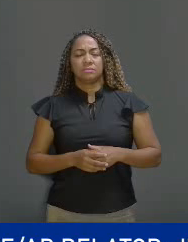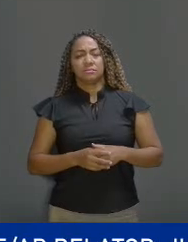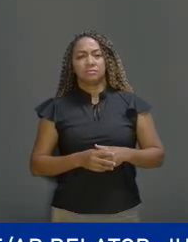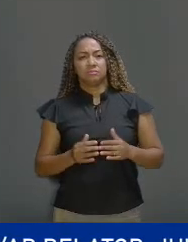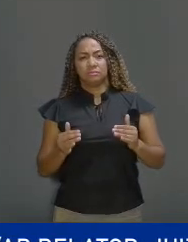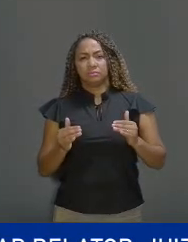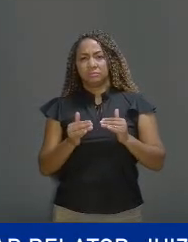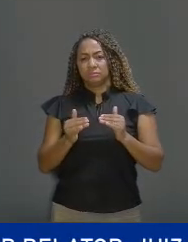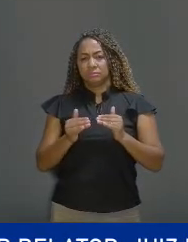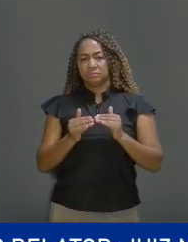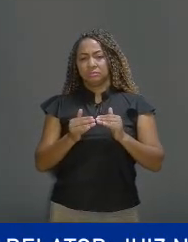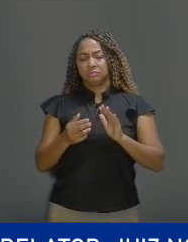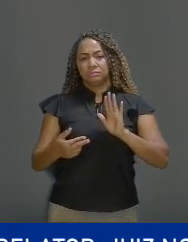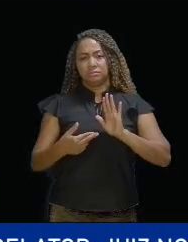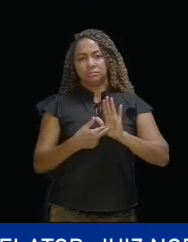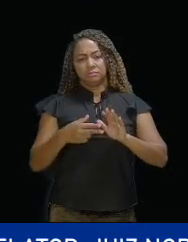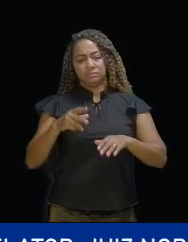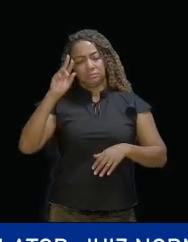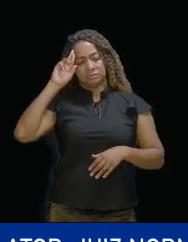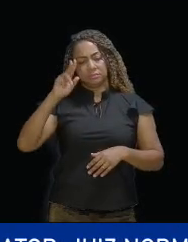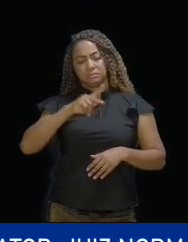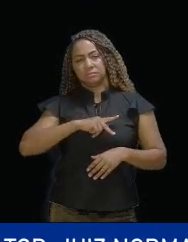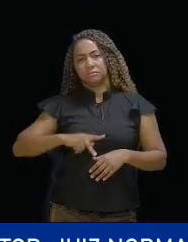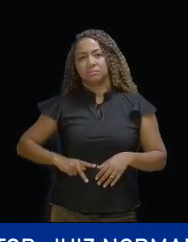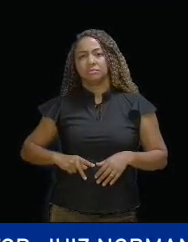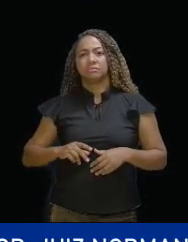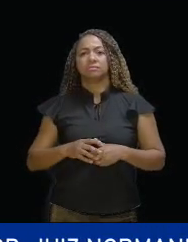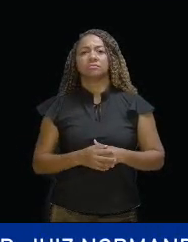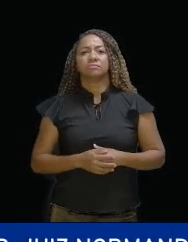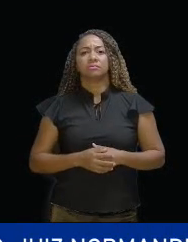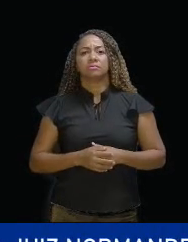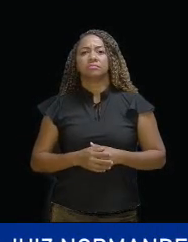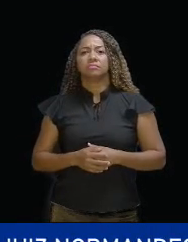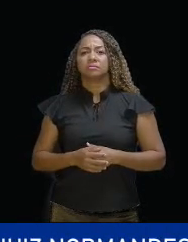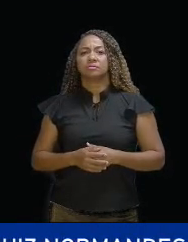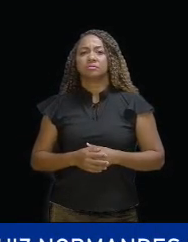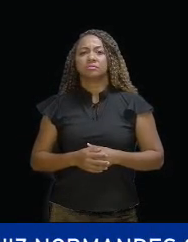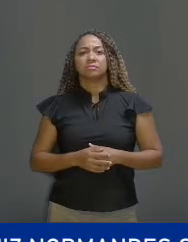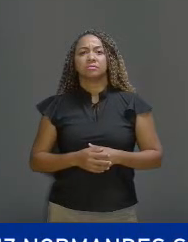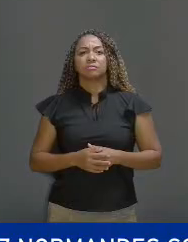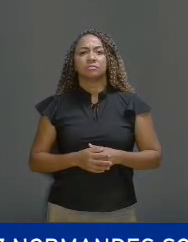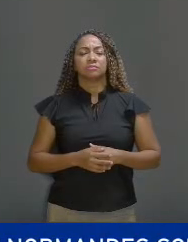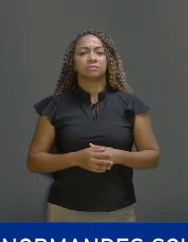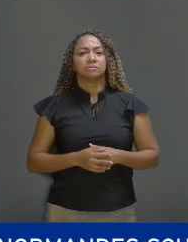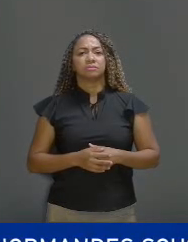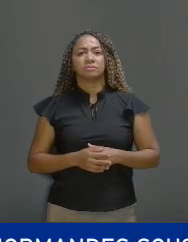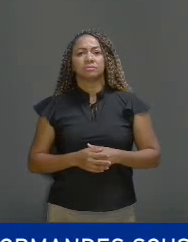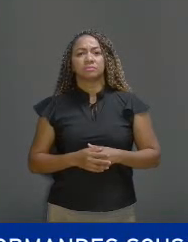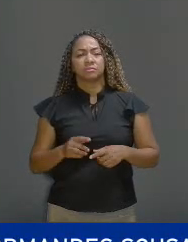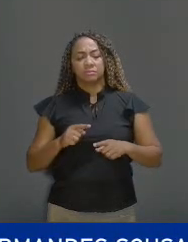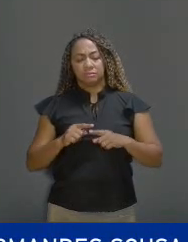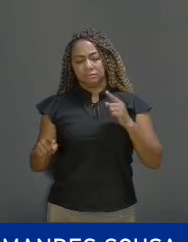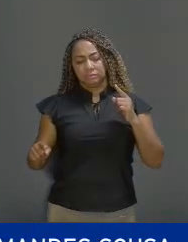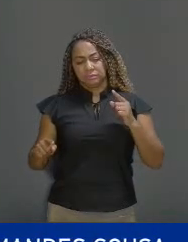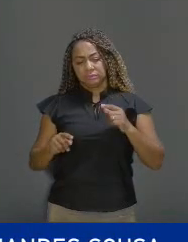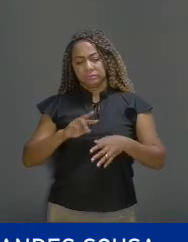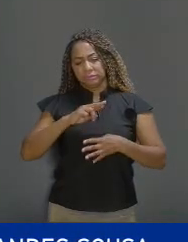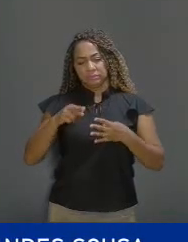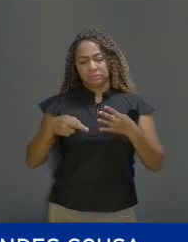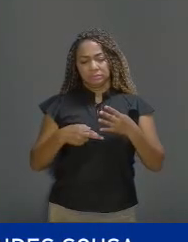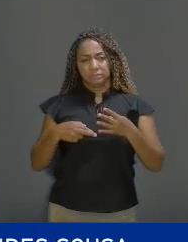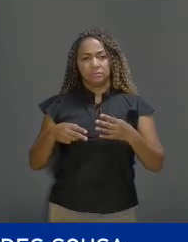Gonçalves? Também acompanho o relator, senhor presidente. Aqui, excelência, Vossa Excelência está negando o provimento ao recurso, é